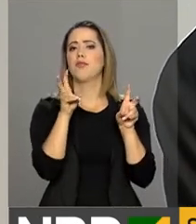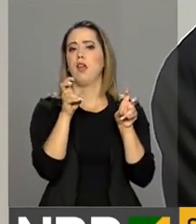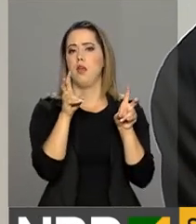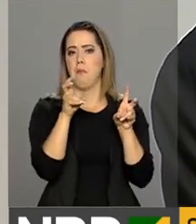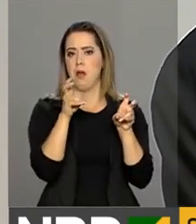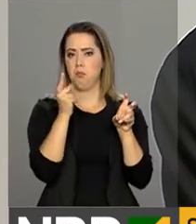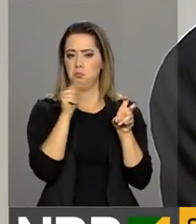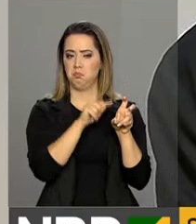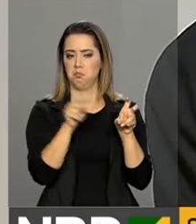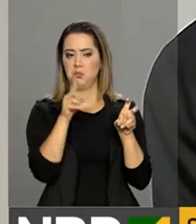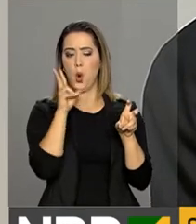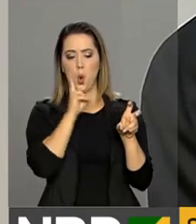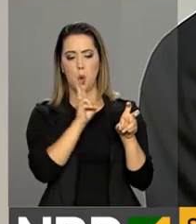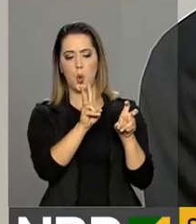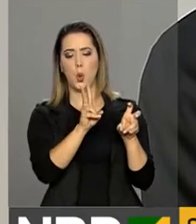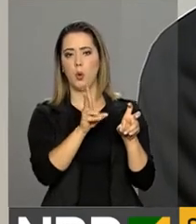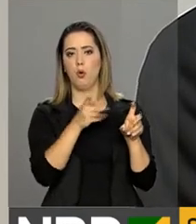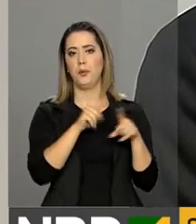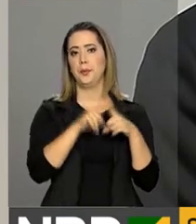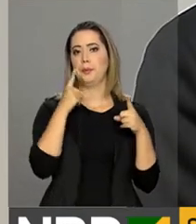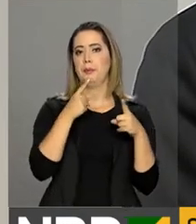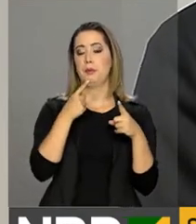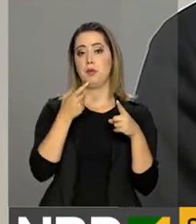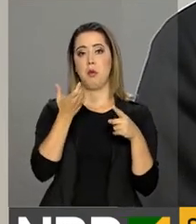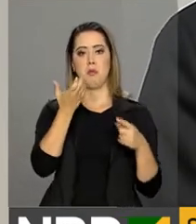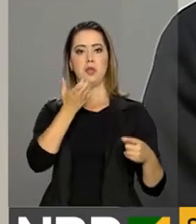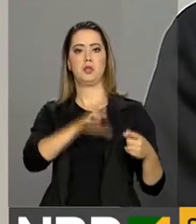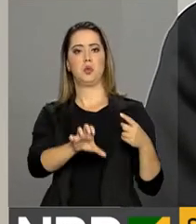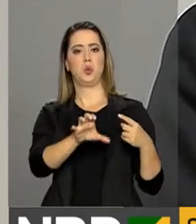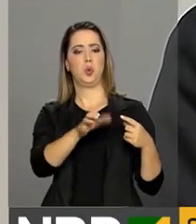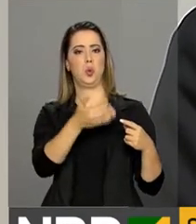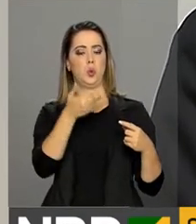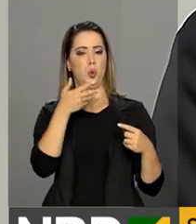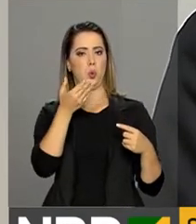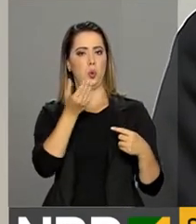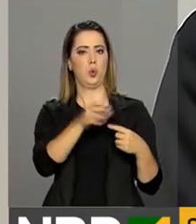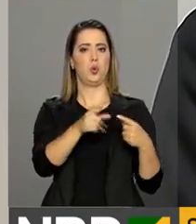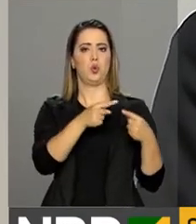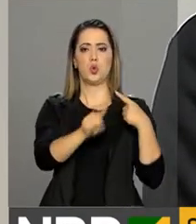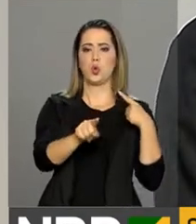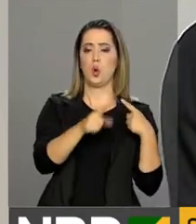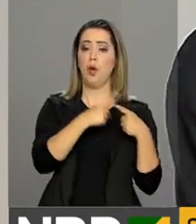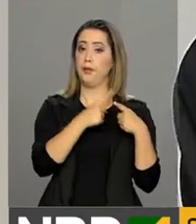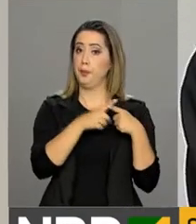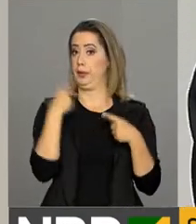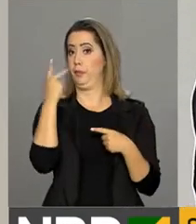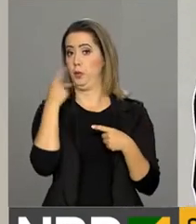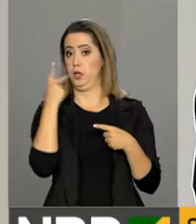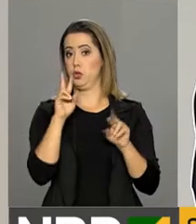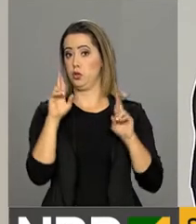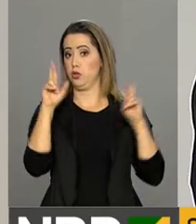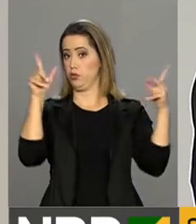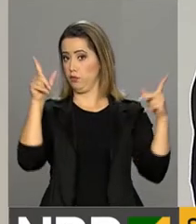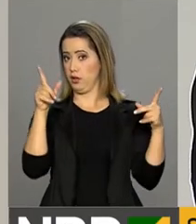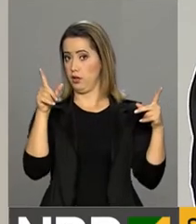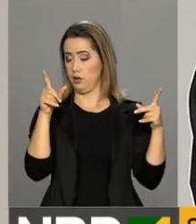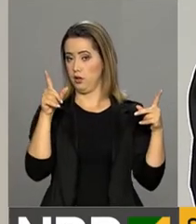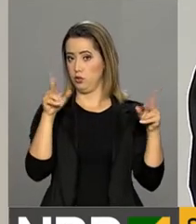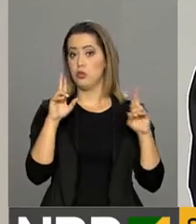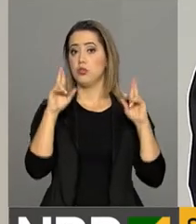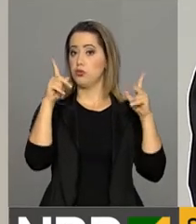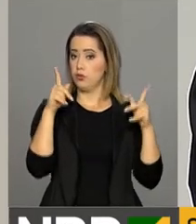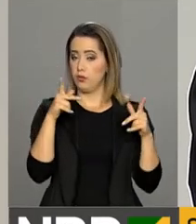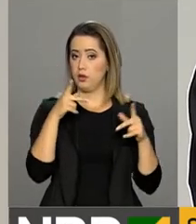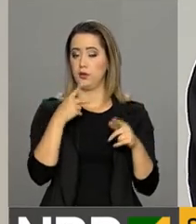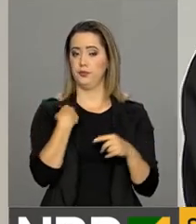mas apenas fazem objeção de natureza política este é um dos grandes da nossa cultura